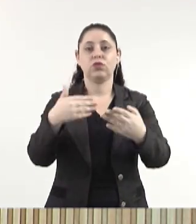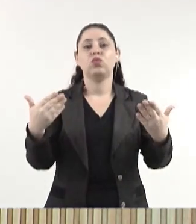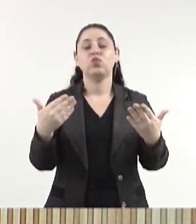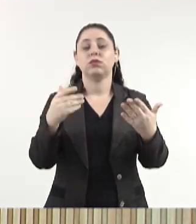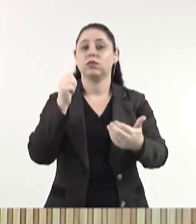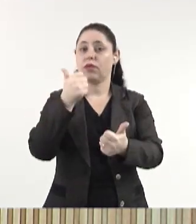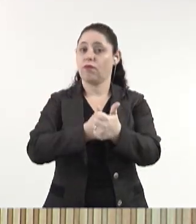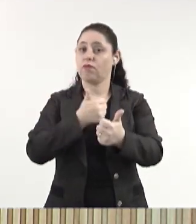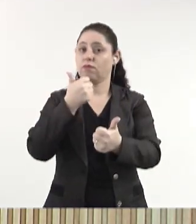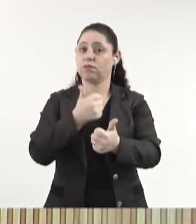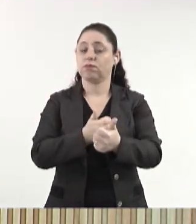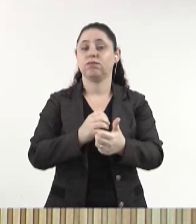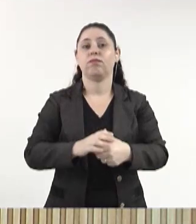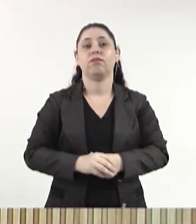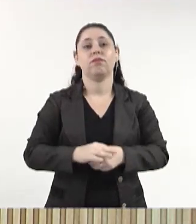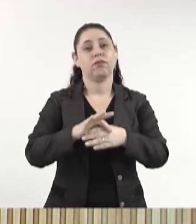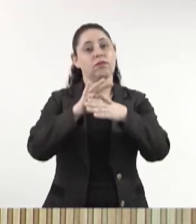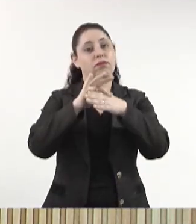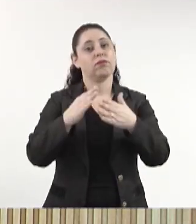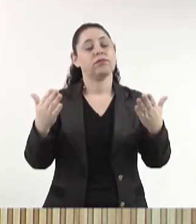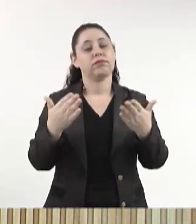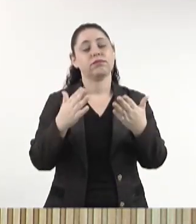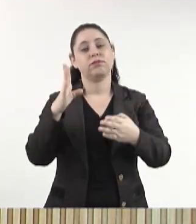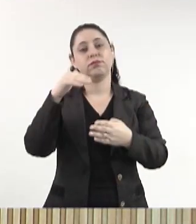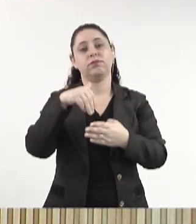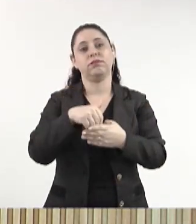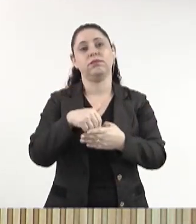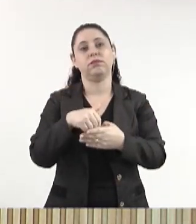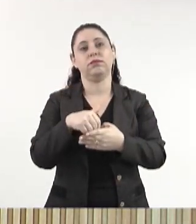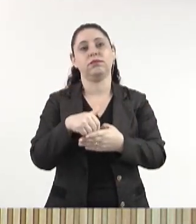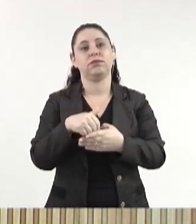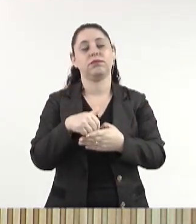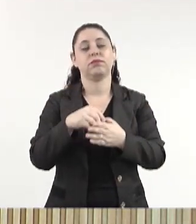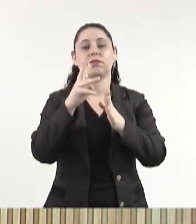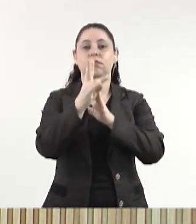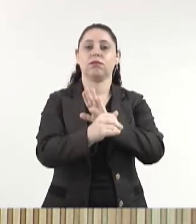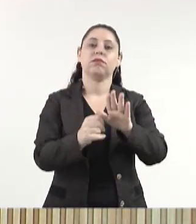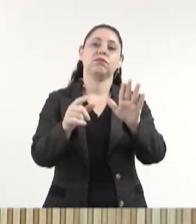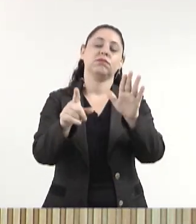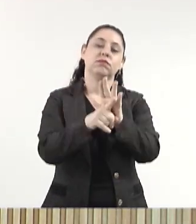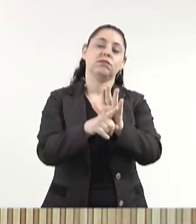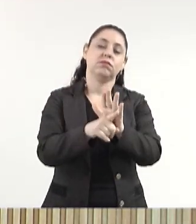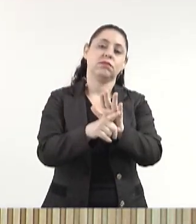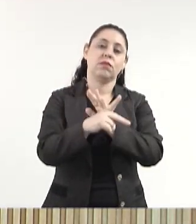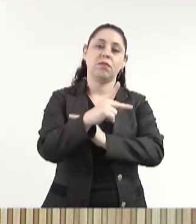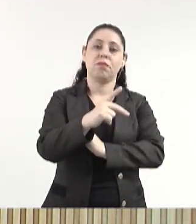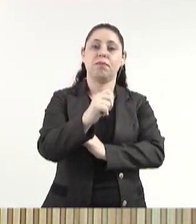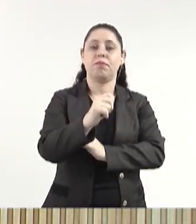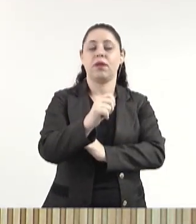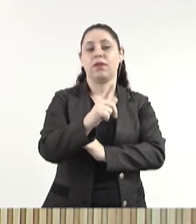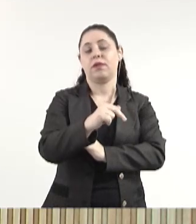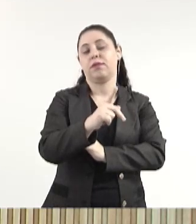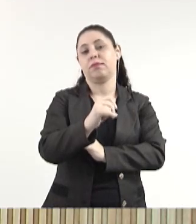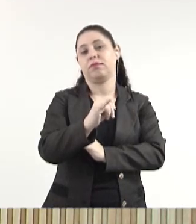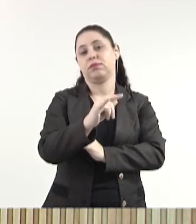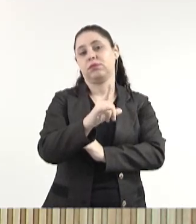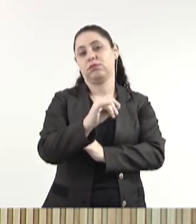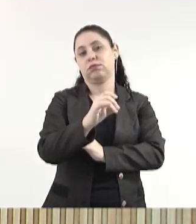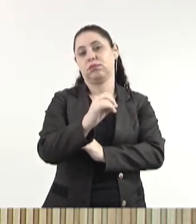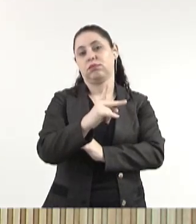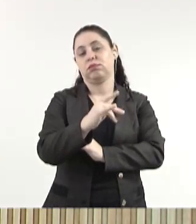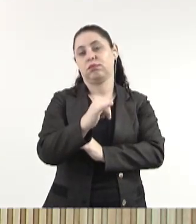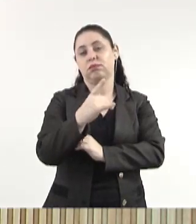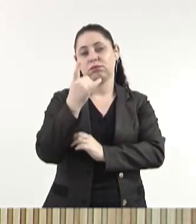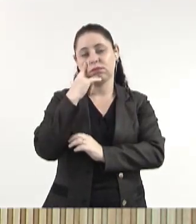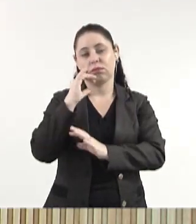hoje. Eu reforço, né? O grande destaque hoje foi a votação do projeto dos papiloscopistas. Teve muita repercussão no plenário. Se você